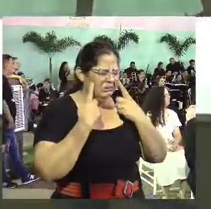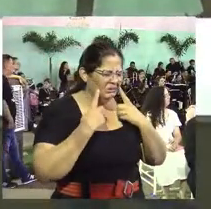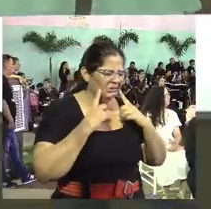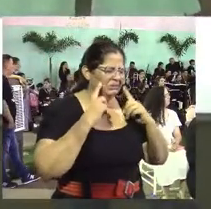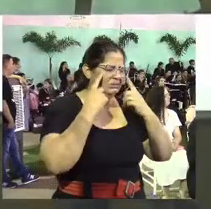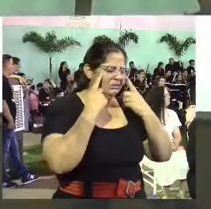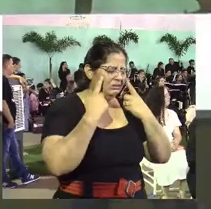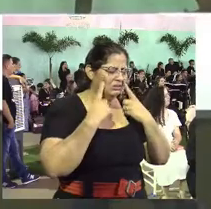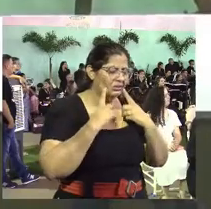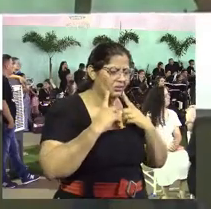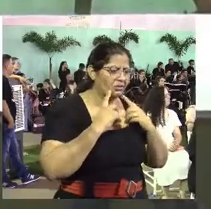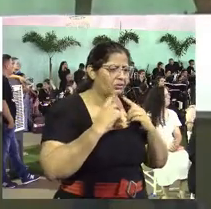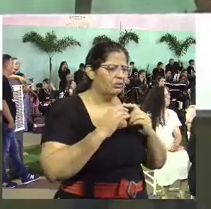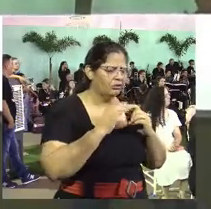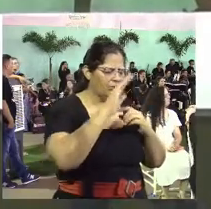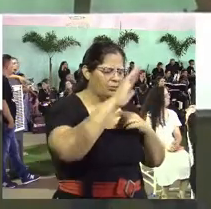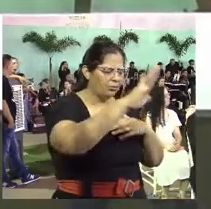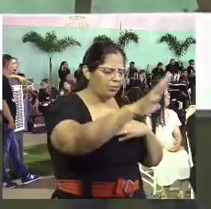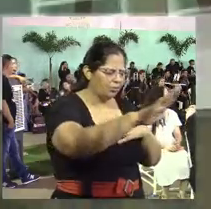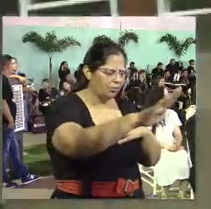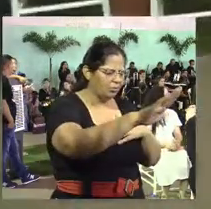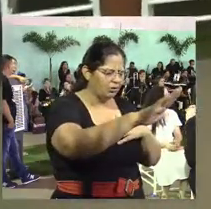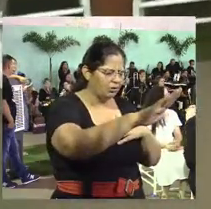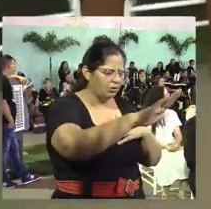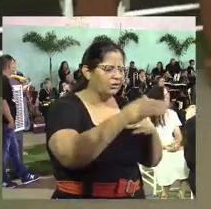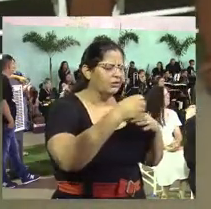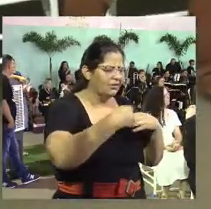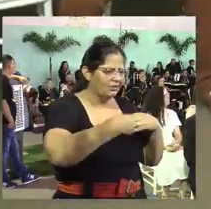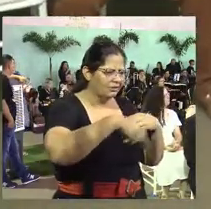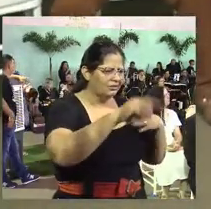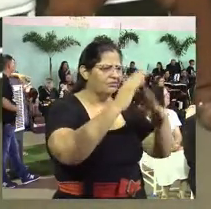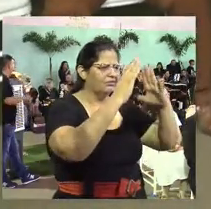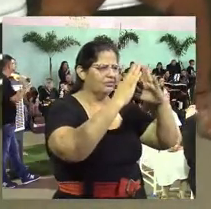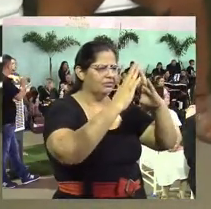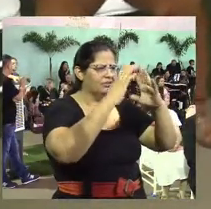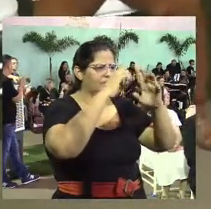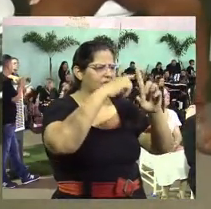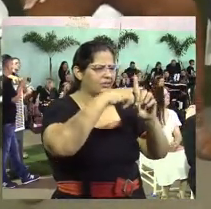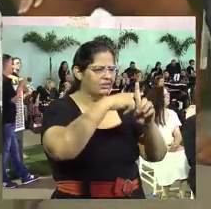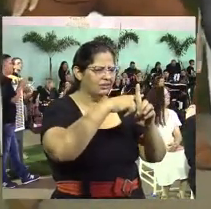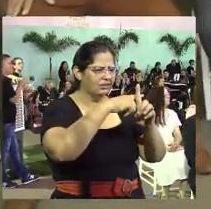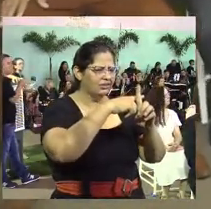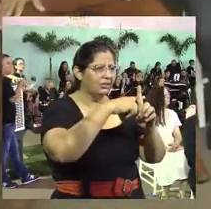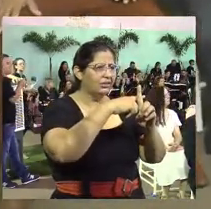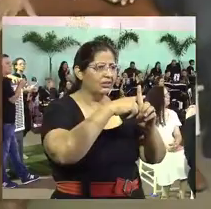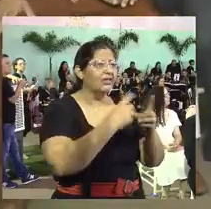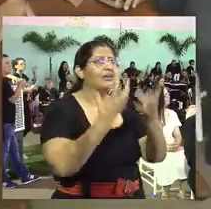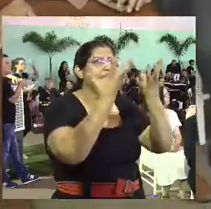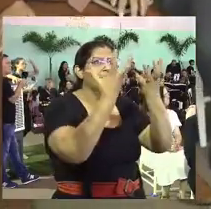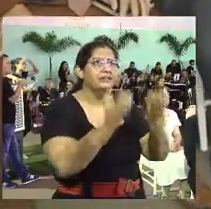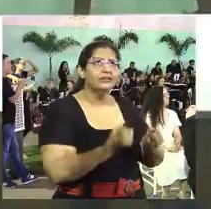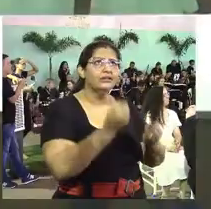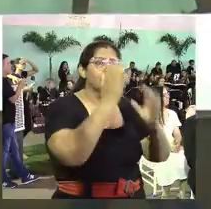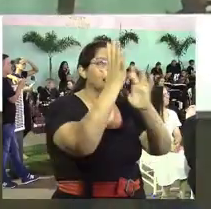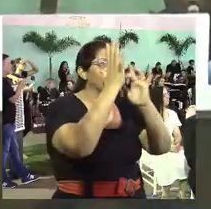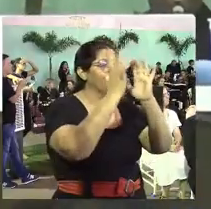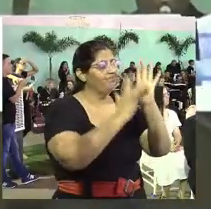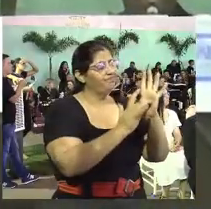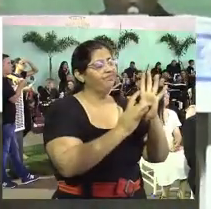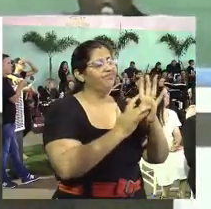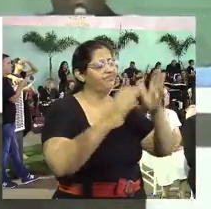já melhorou por ela ela foi numa igreja evangélica se converteu o senhor Jesus